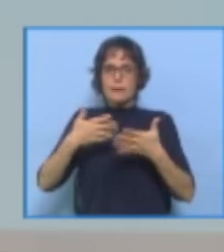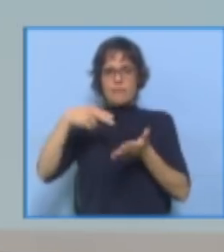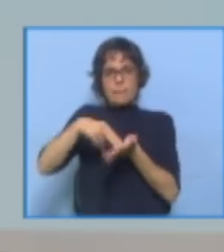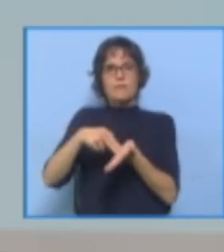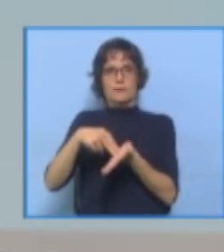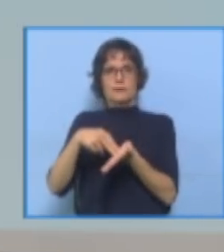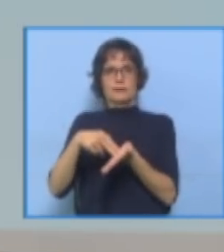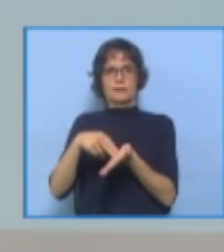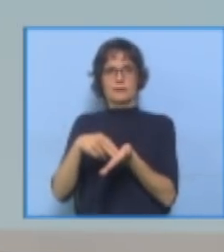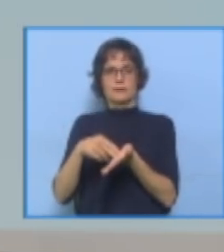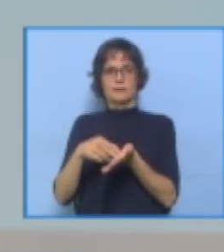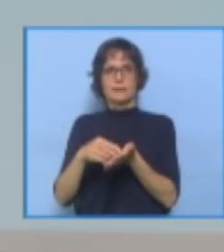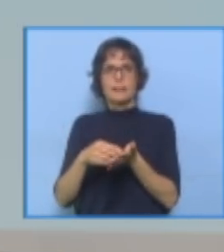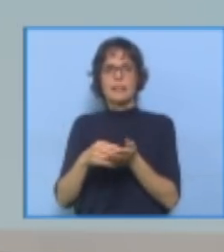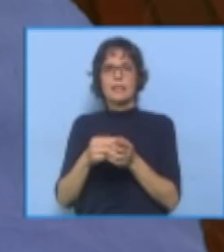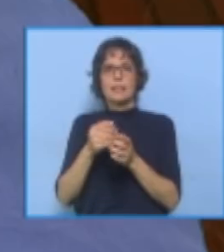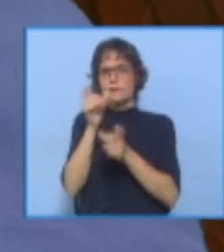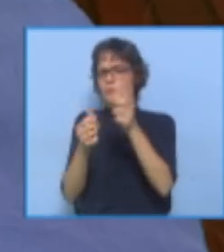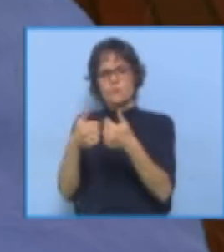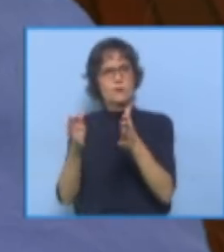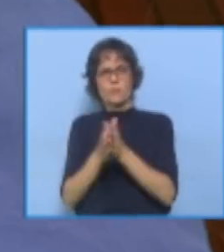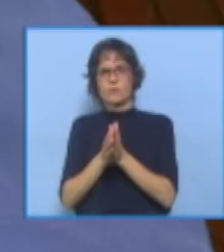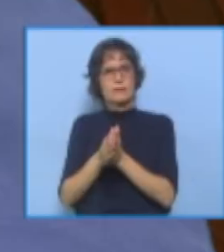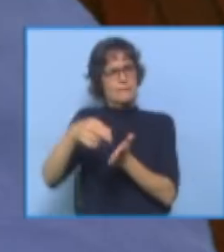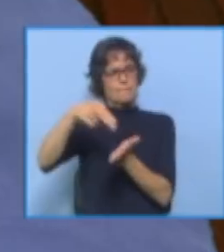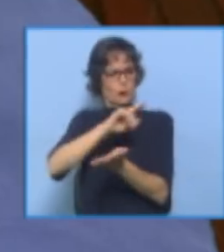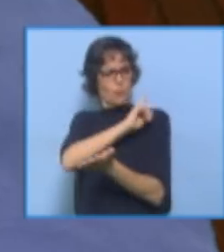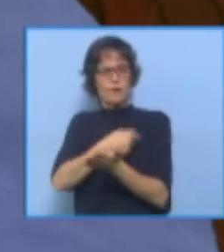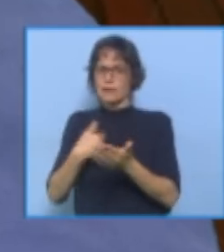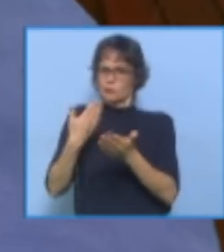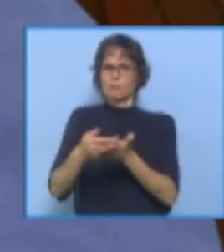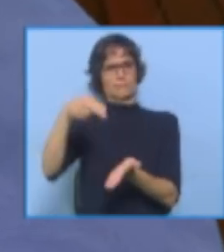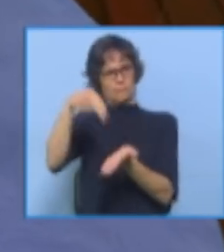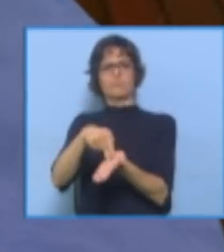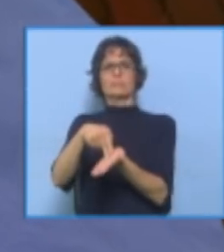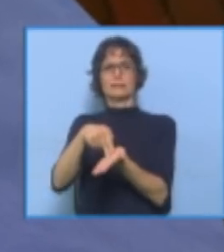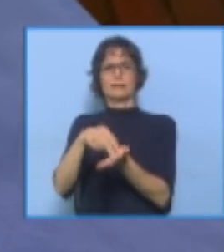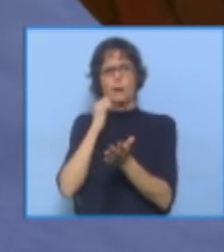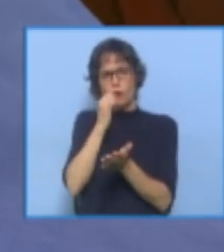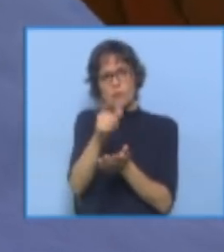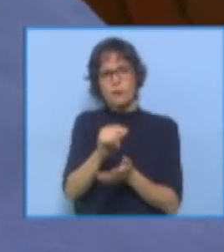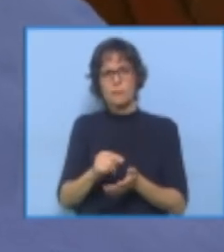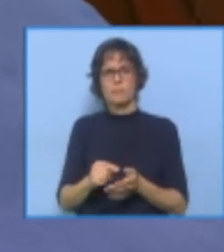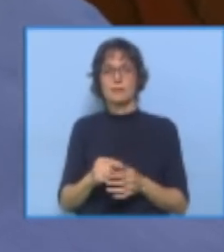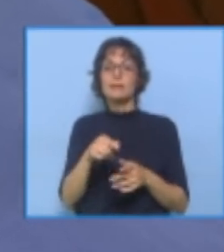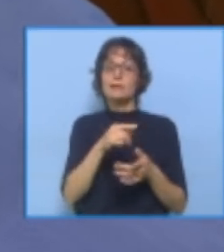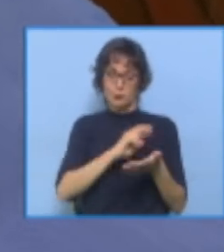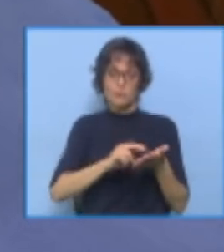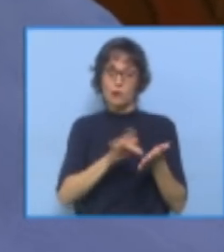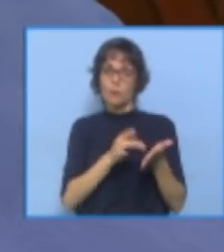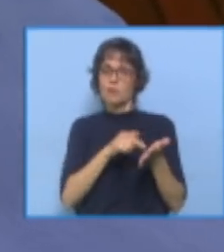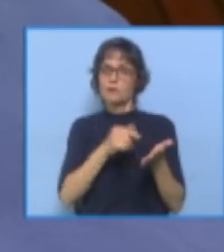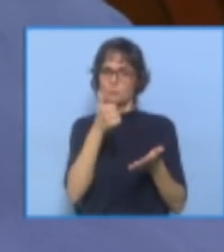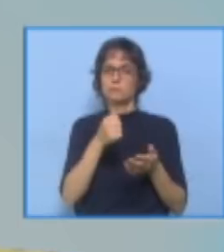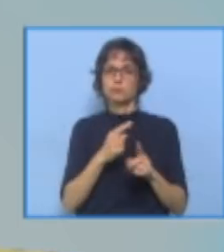fé, porque é profundamente humano e por isso é um bom livro de cabeceira, sem dúvida, particularmente bom nesta altura do ano. Creio